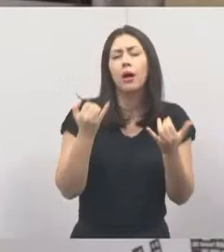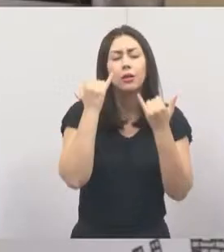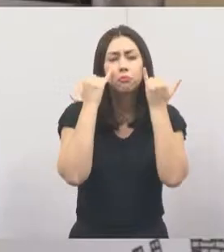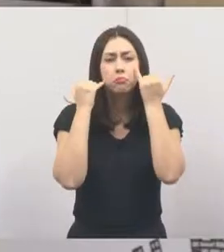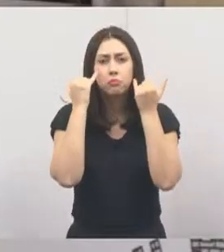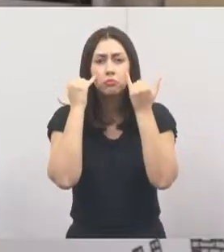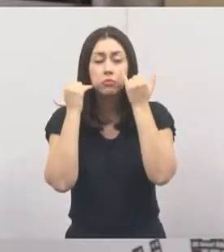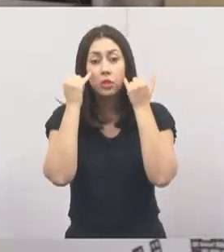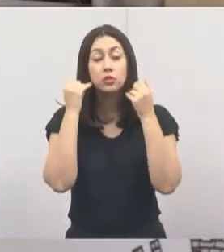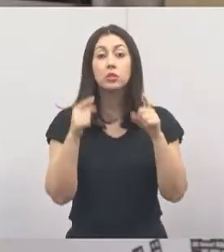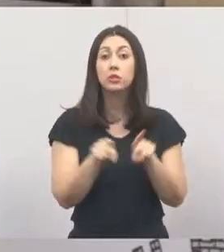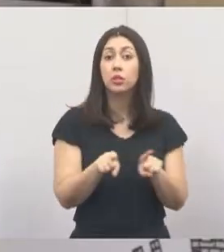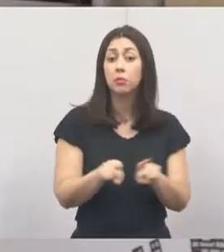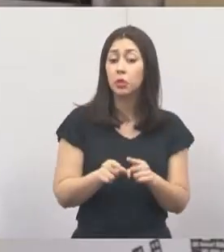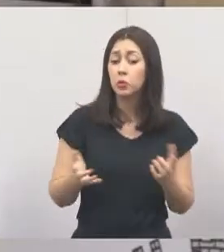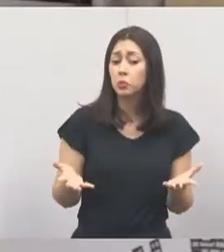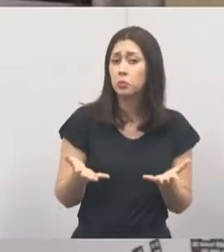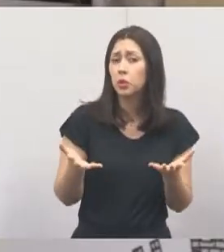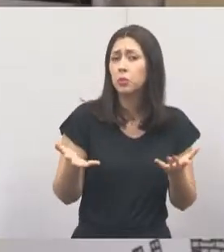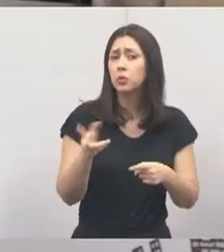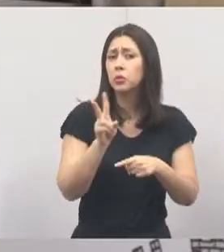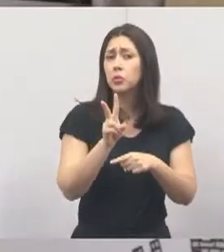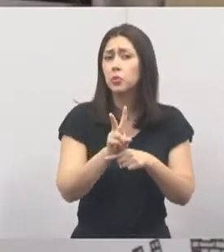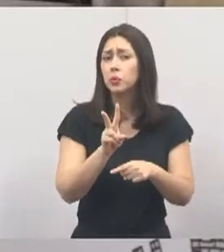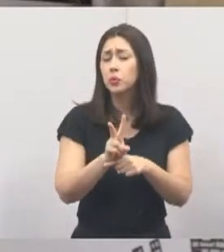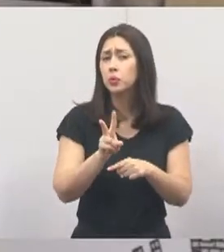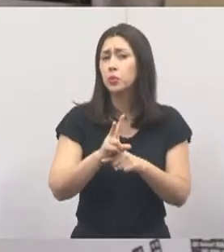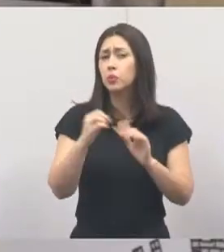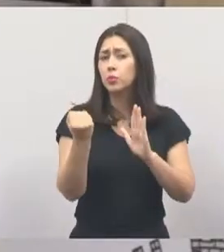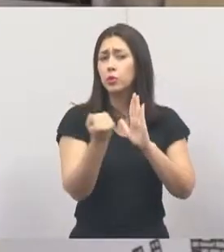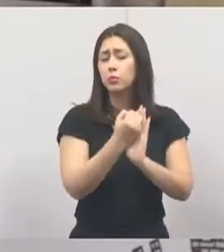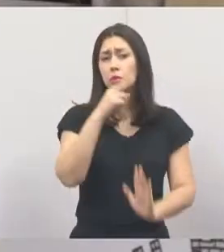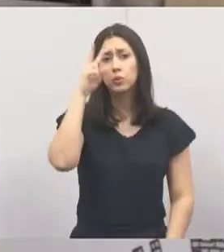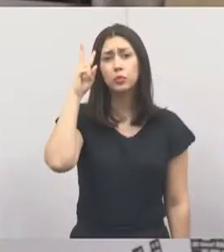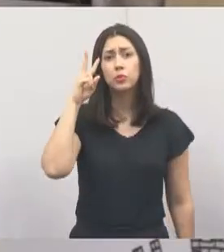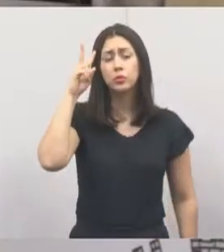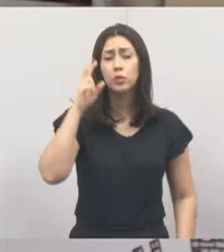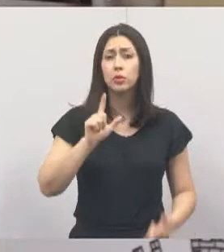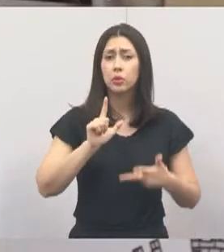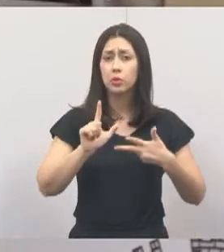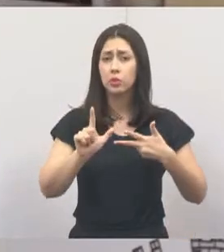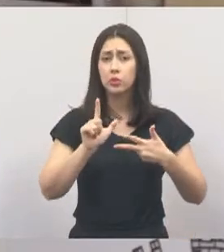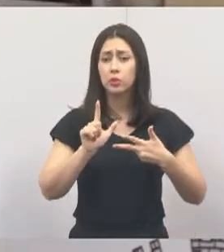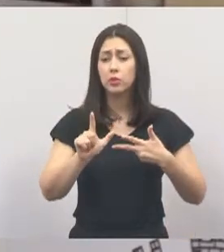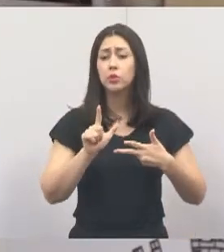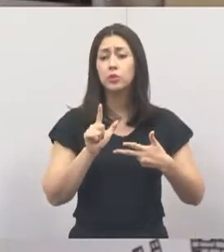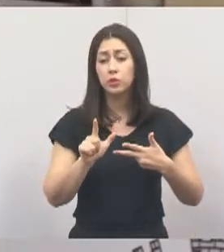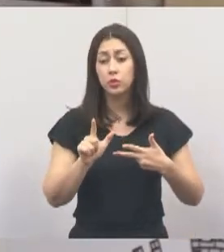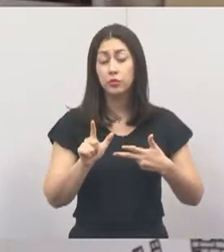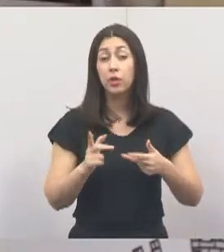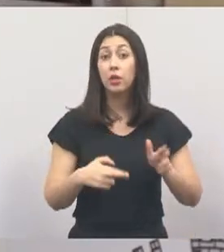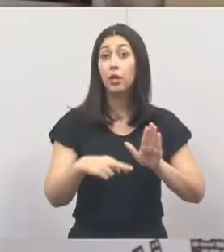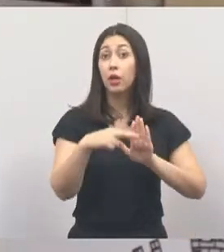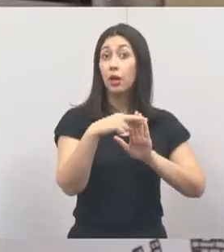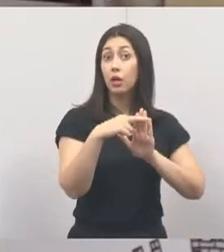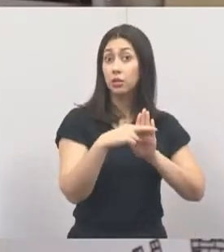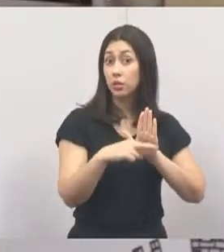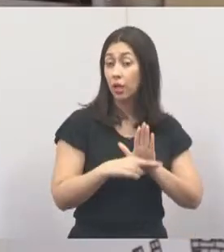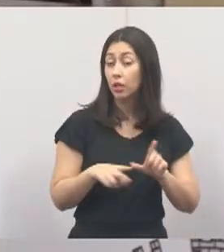informação e do promotor da preservação do patrimônio histórico legislativo, cujos requisitos